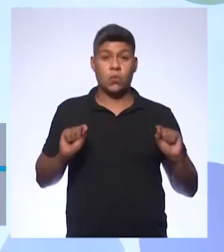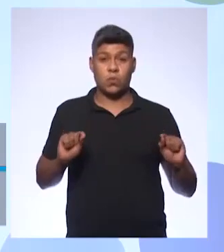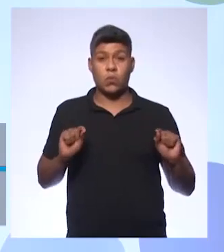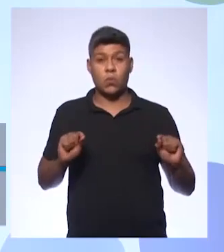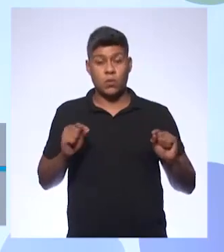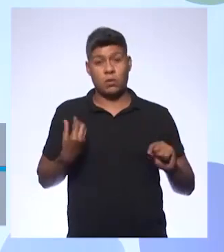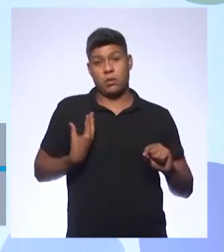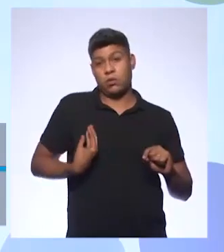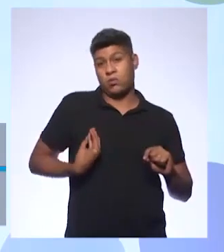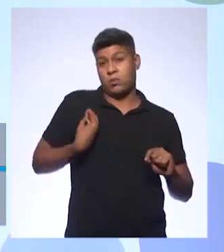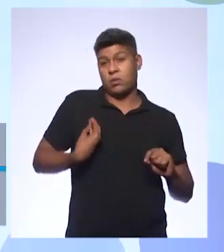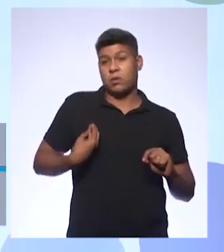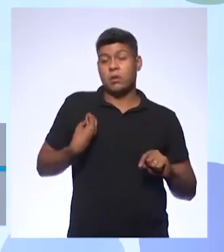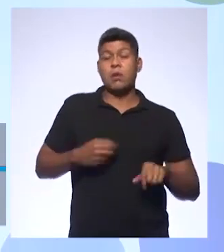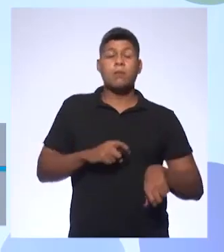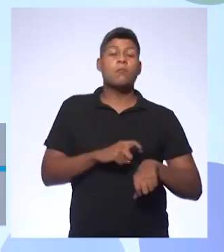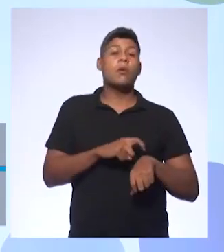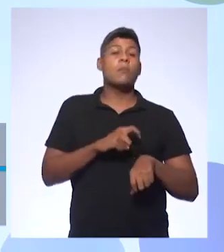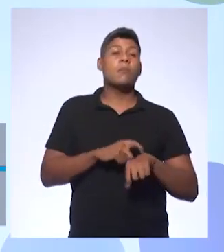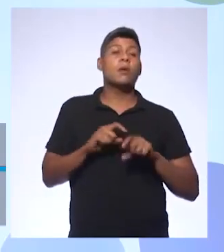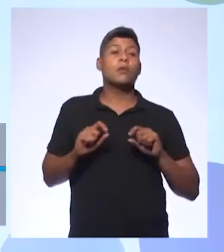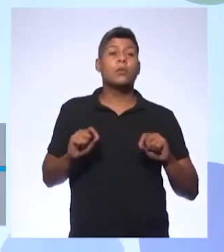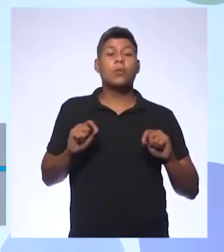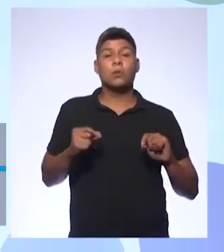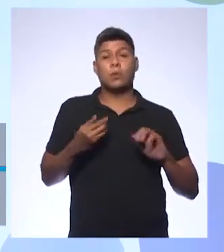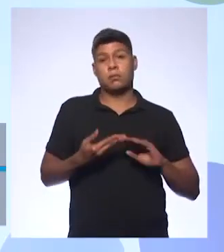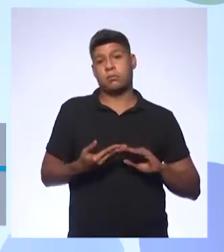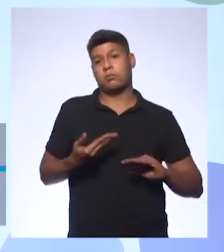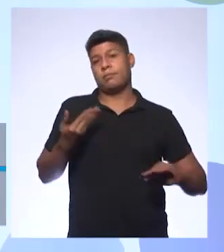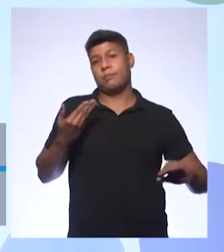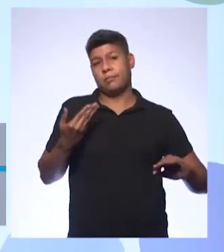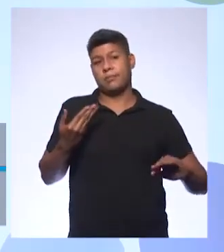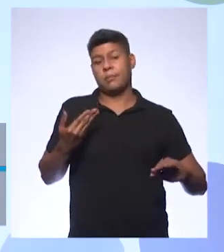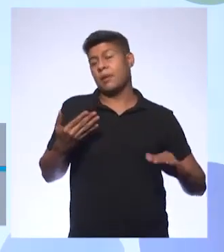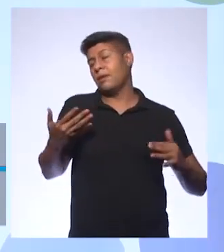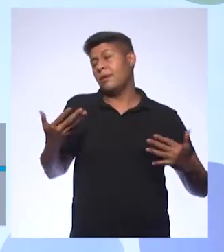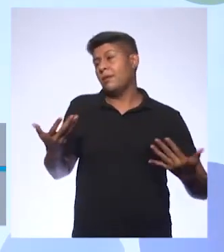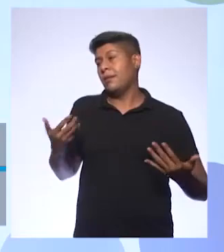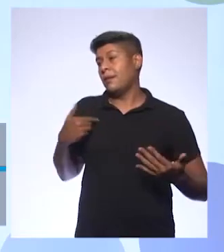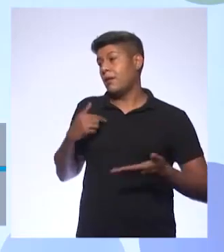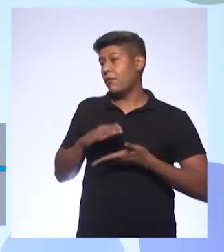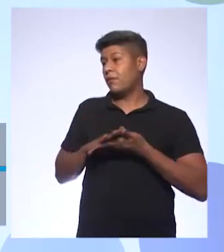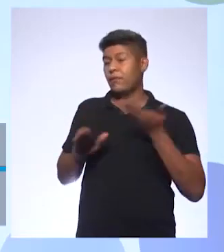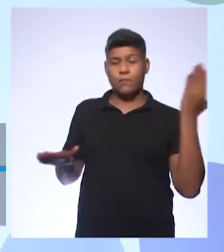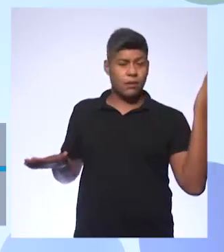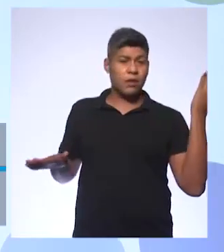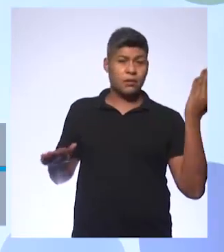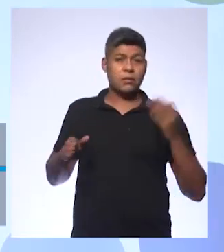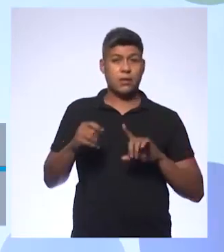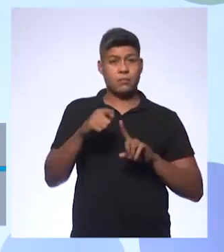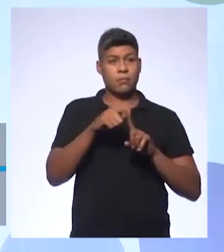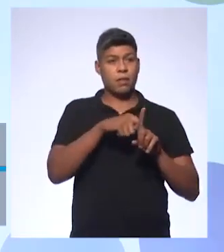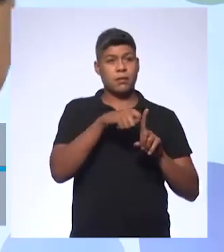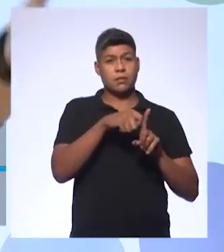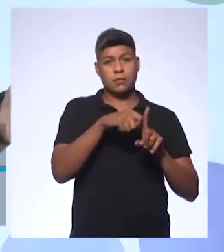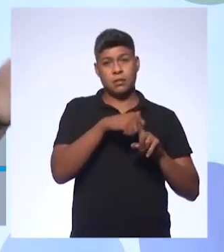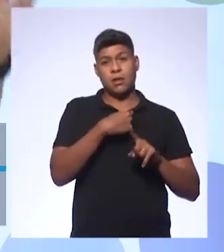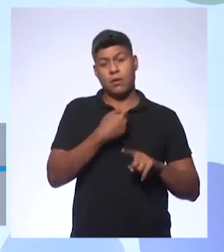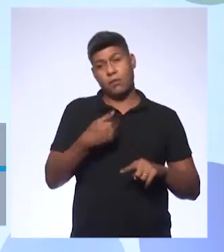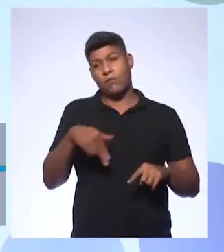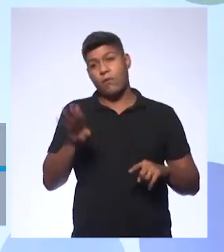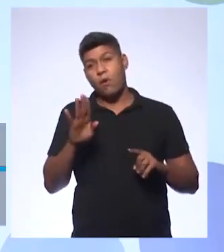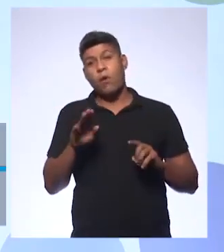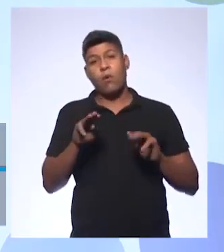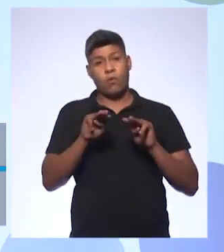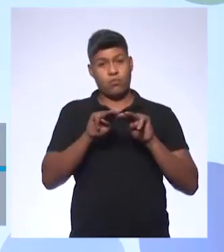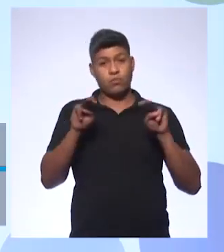uma subsistência, em que momento você vai ter esse desprendimento, que você vai poder falar, não, eu vou fazer uma viagem para Bahamas esse mês, né? Vou no museu, vou me